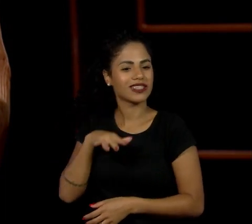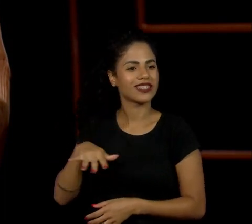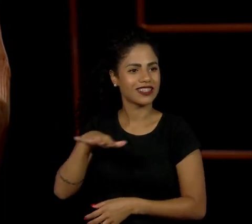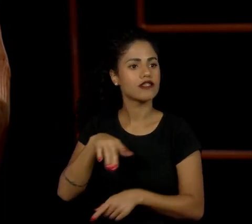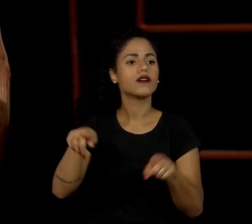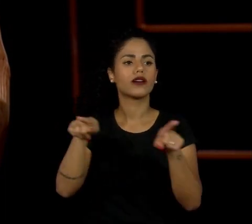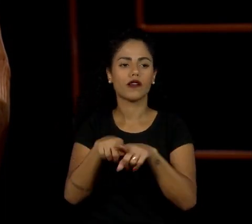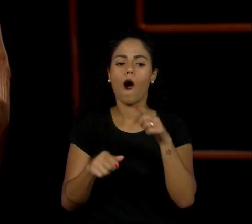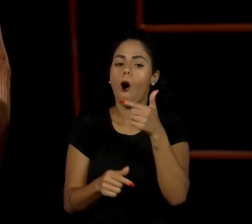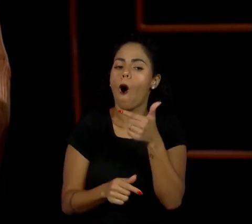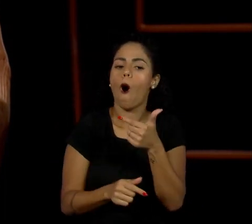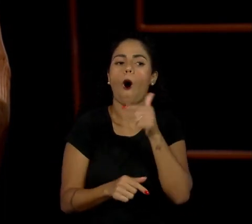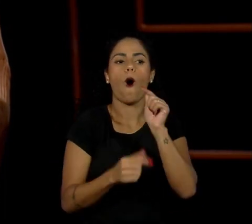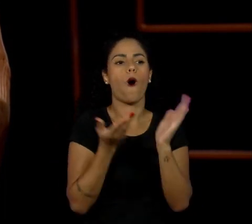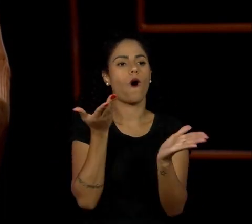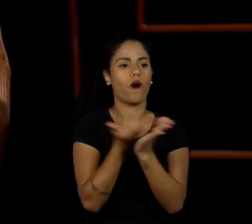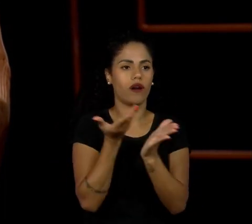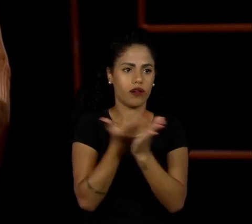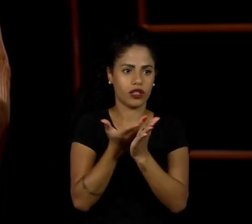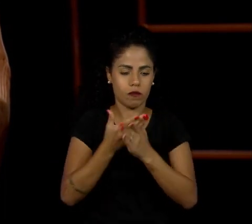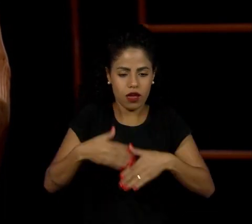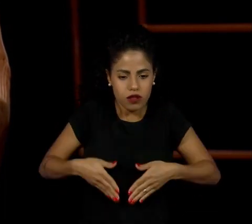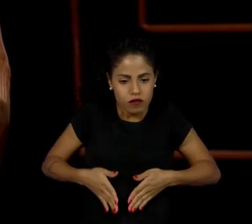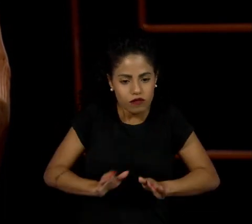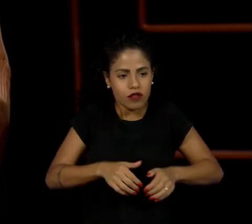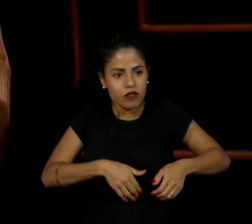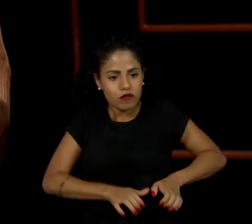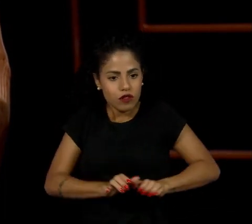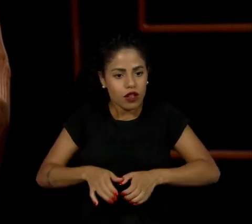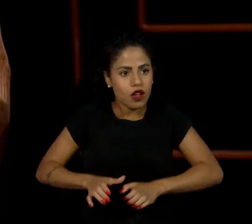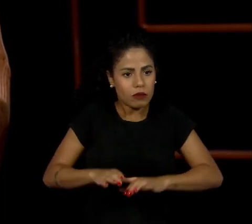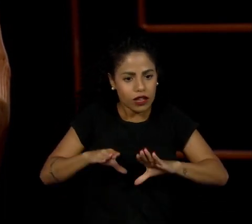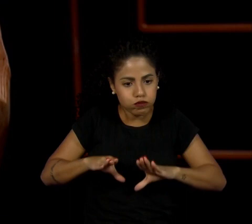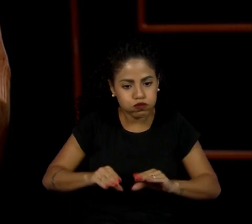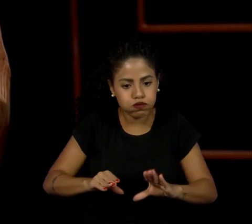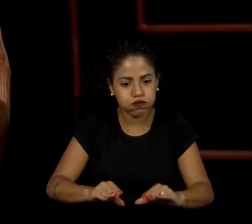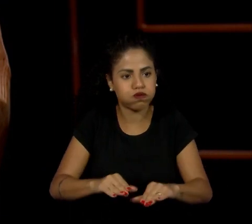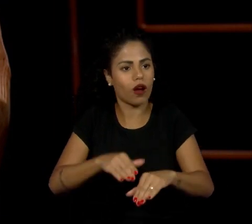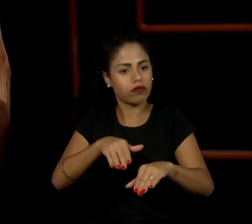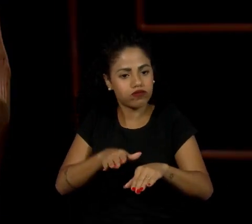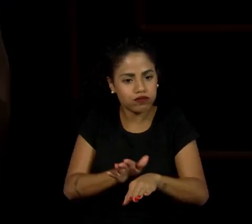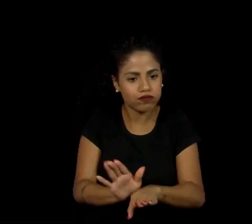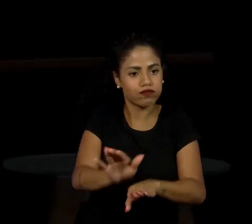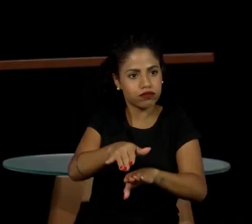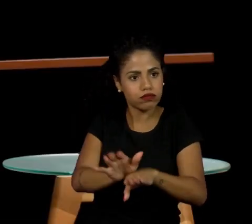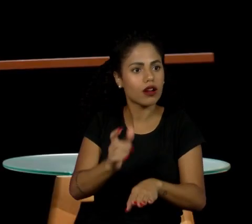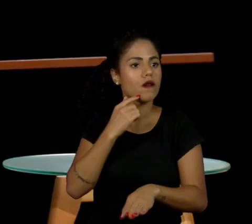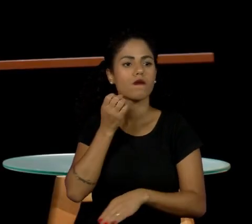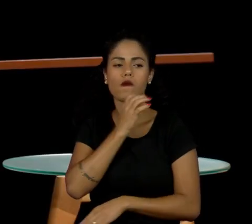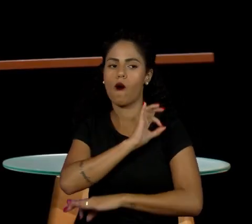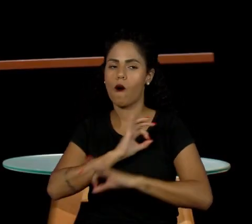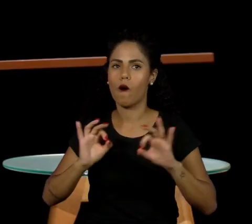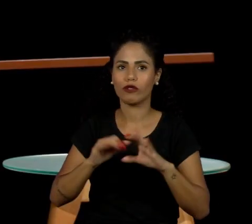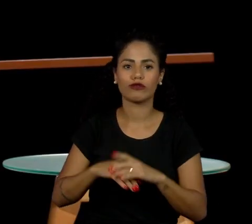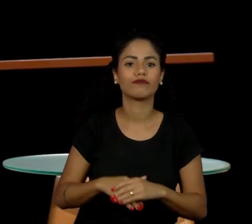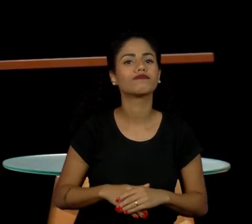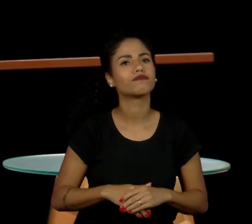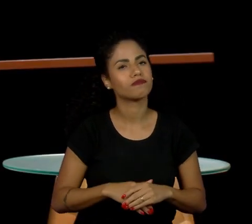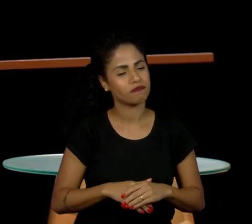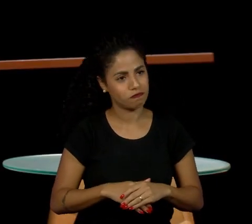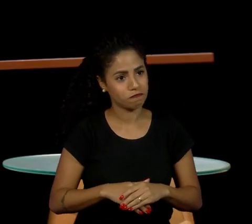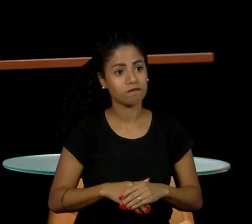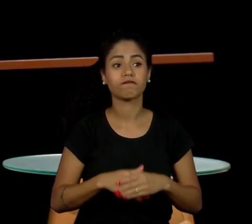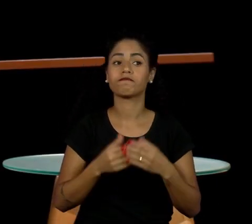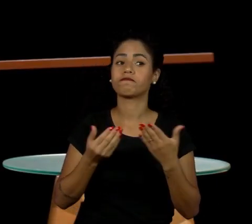Bélgica fiz outra escola, drenagem linfática. Eu juntei tudo e criei meu método. A Selma Grey é uma